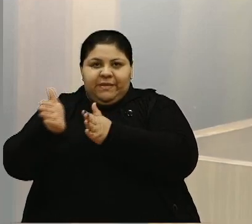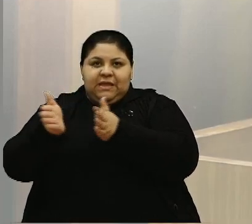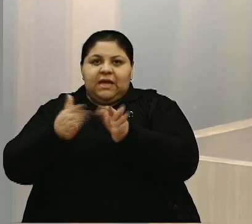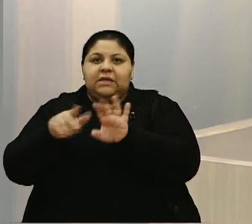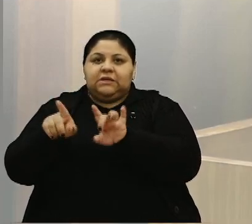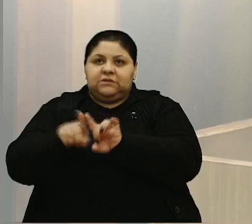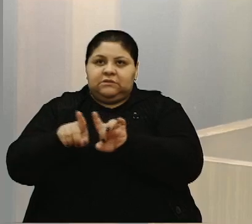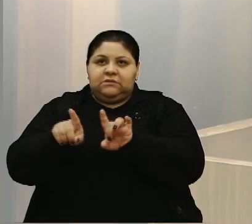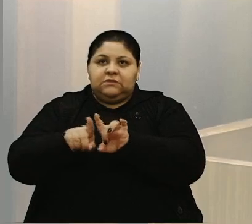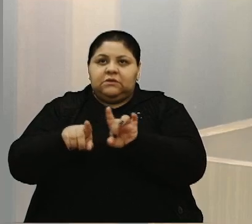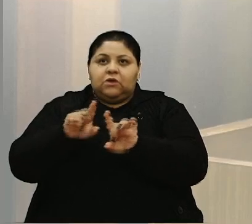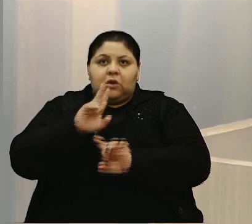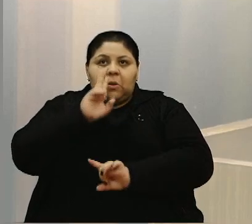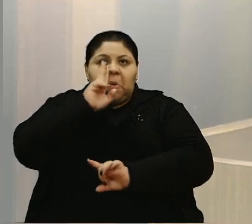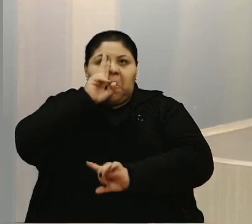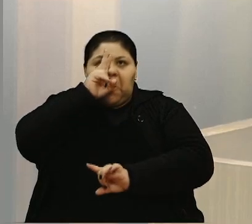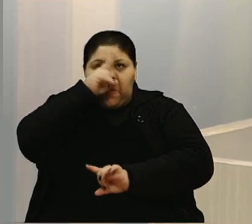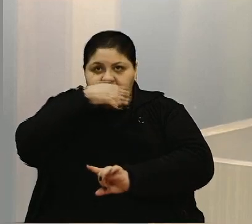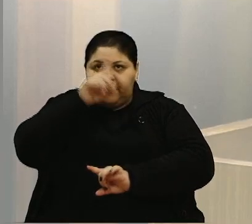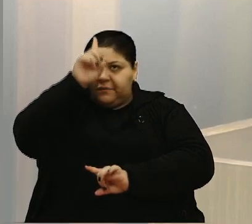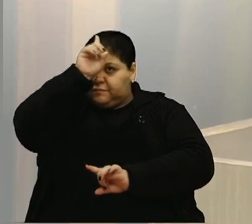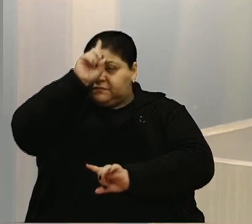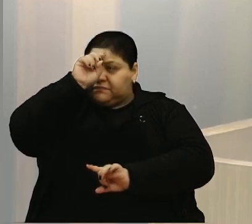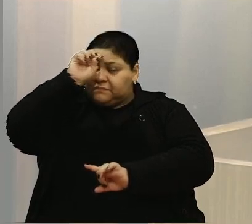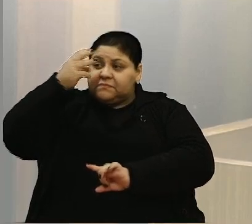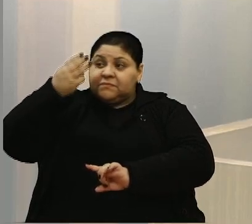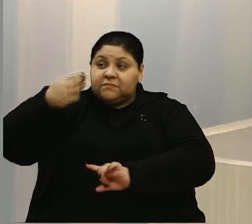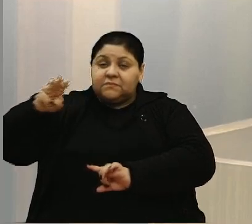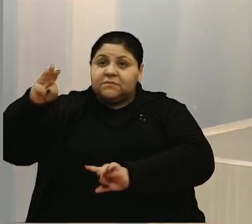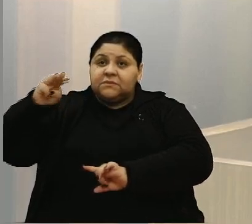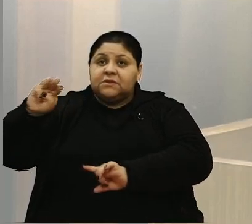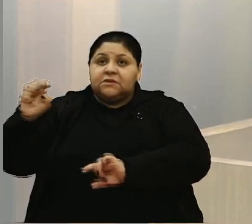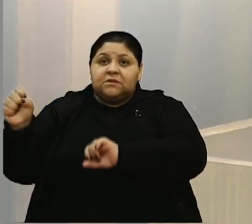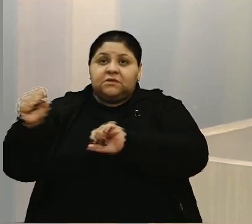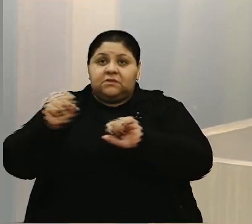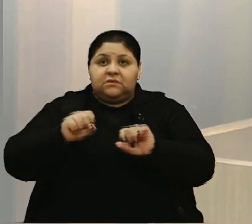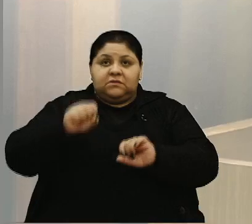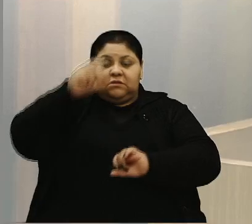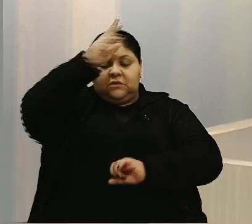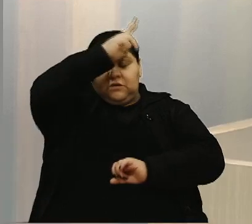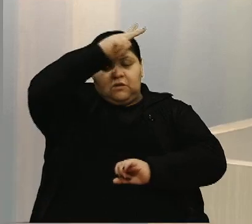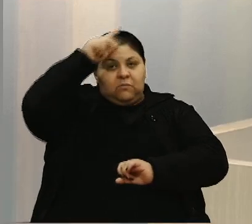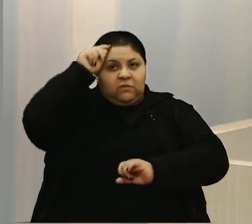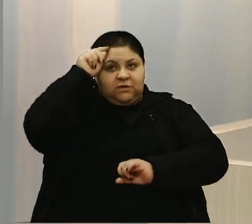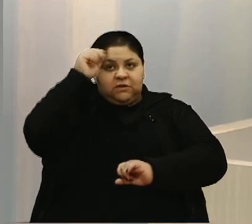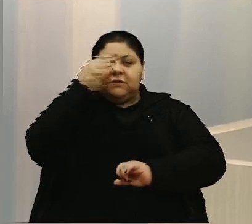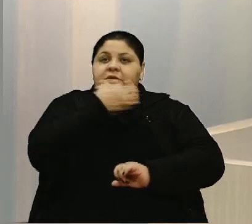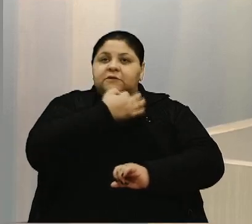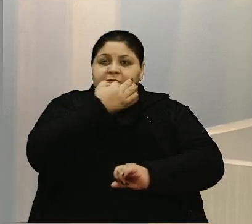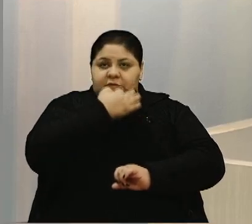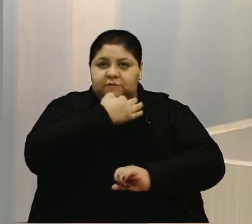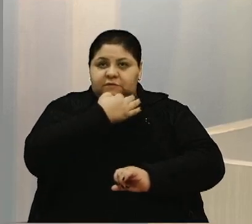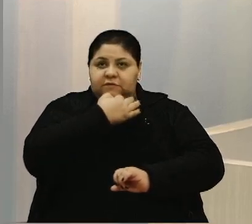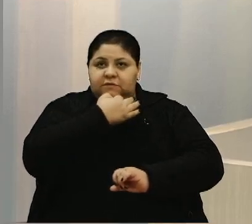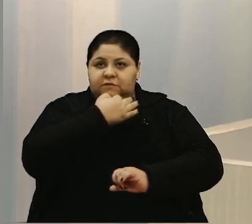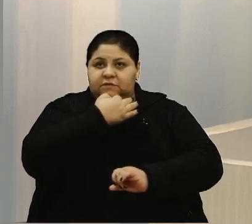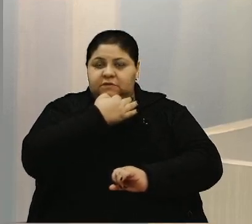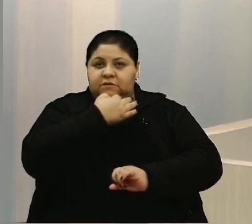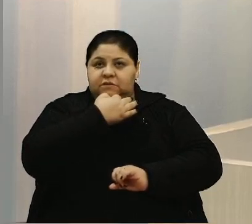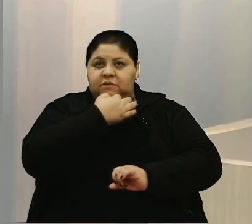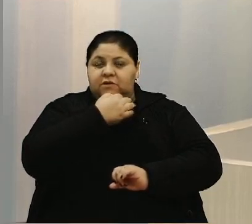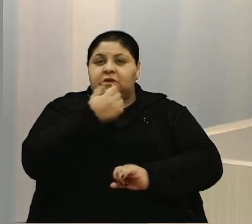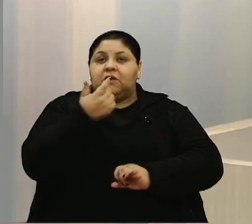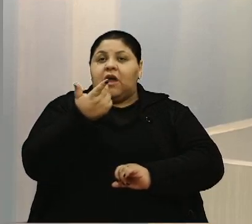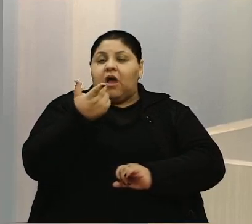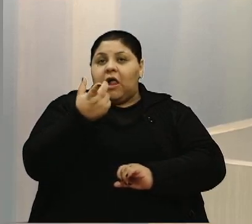Um grande esforço do Hospital Virvi em possibilitar isso ao município de Caxias do Sul, até que os